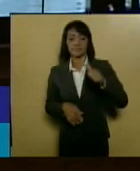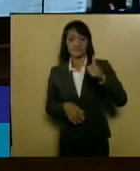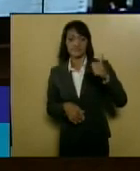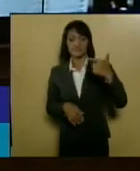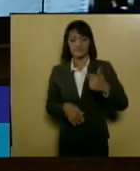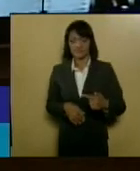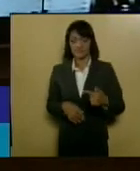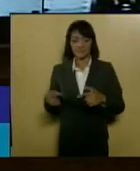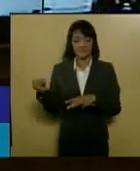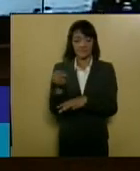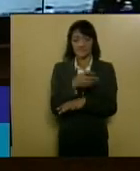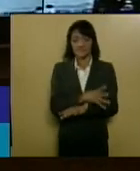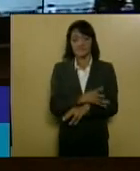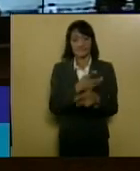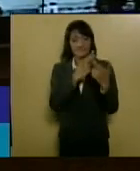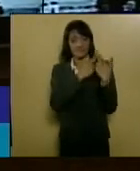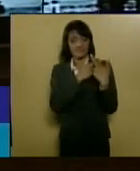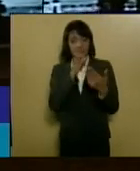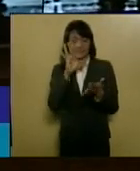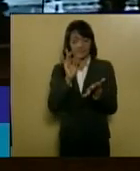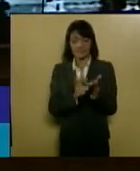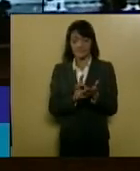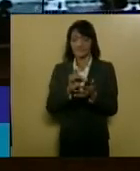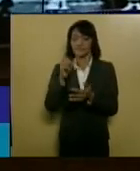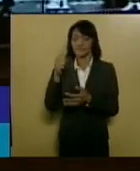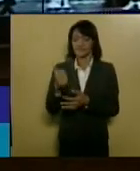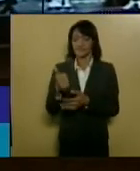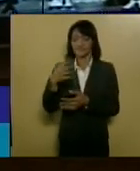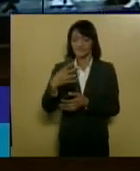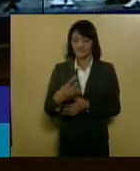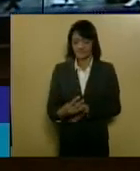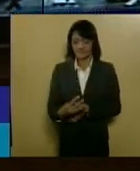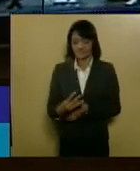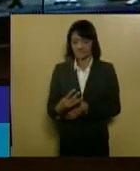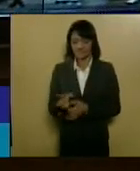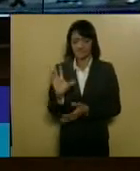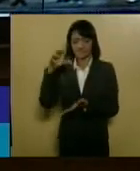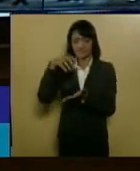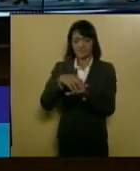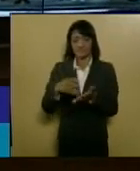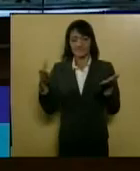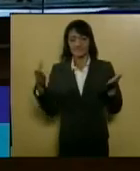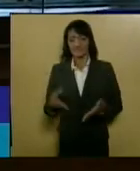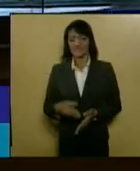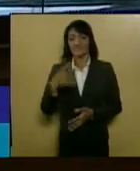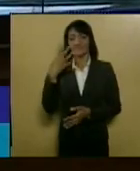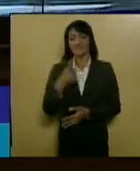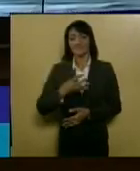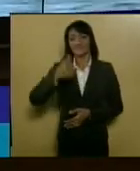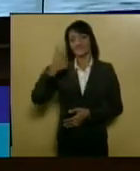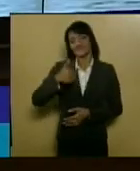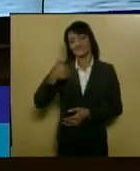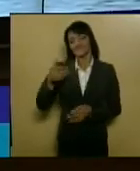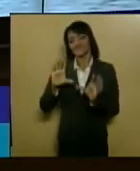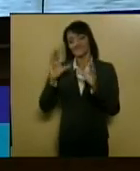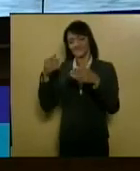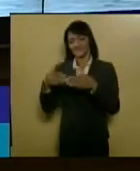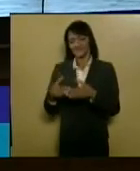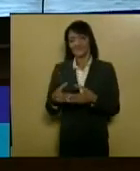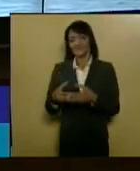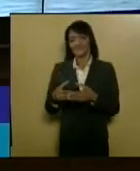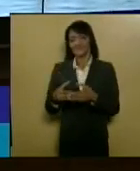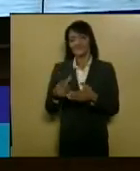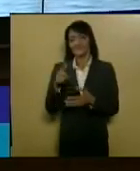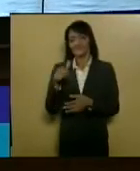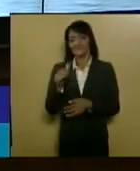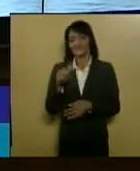nova denominação, o então 14º Batalhão de Infantaria, agora 41º Batalhão de Caçadores,